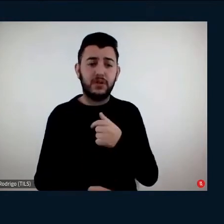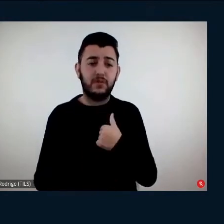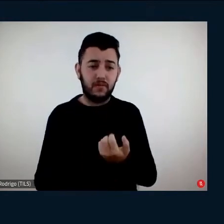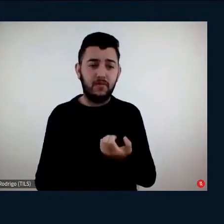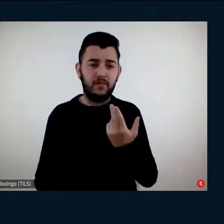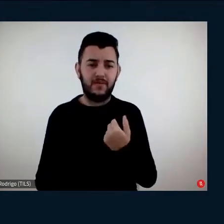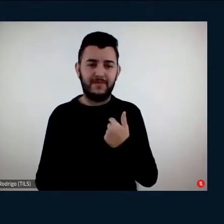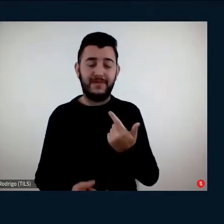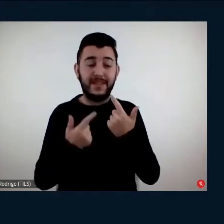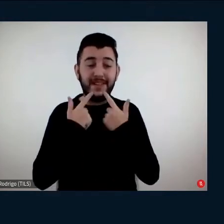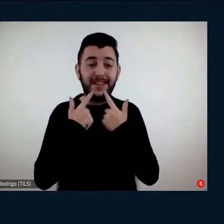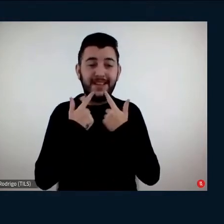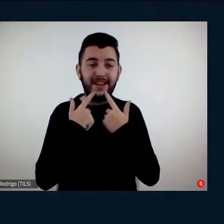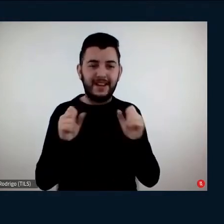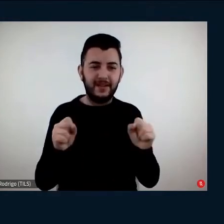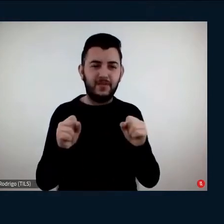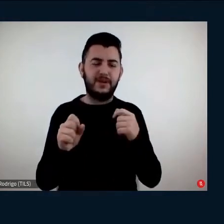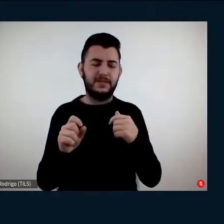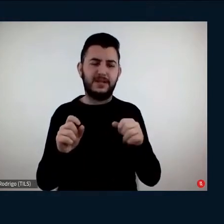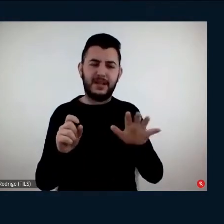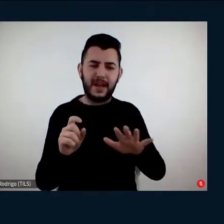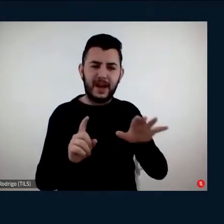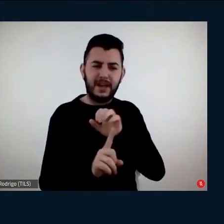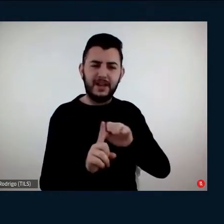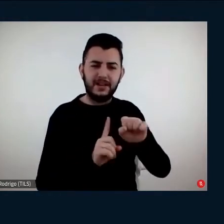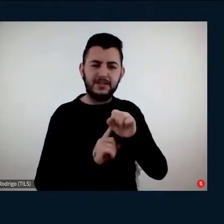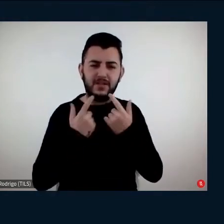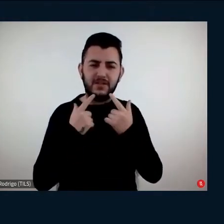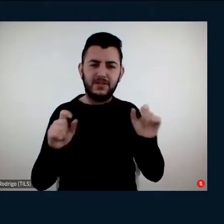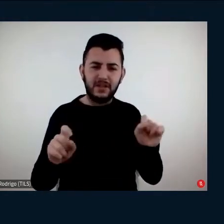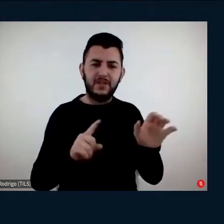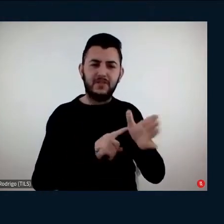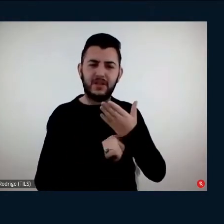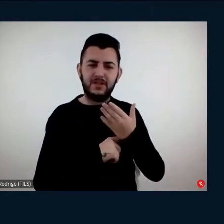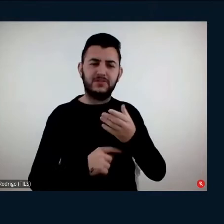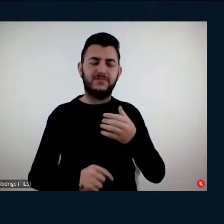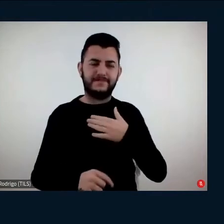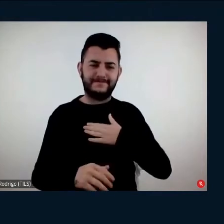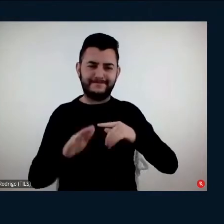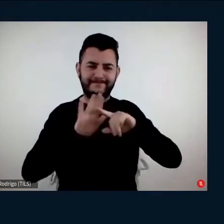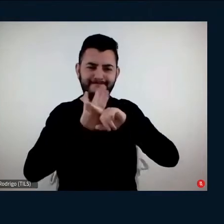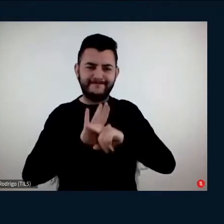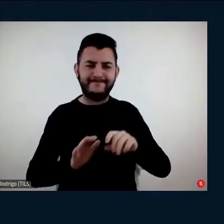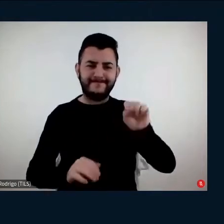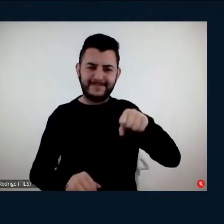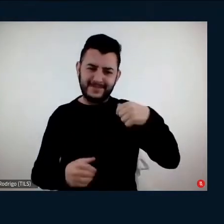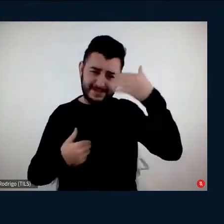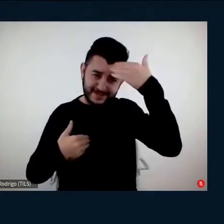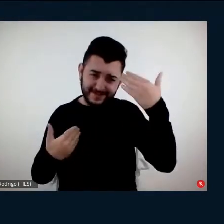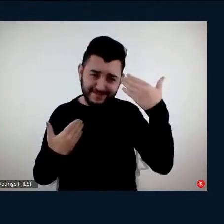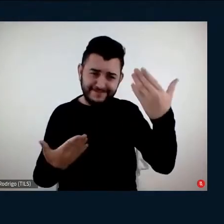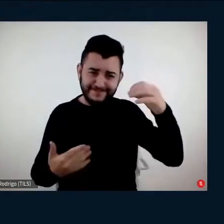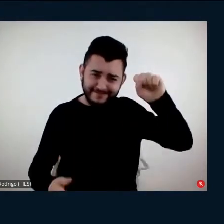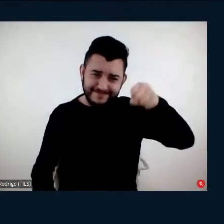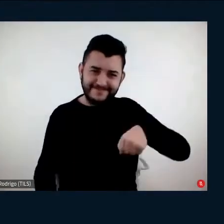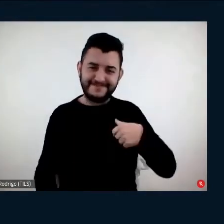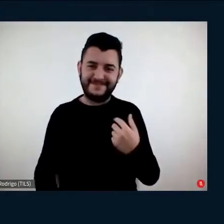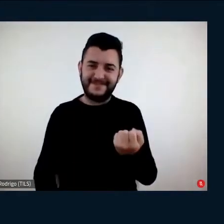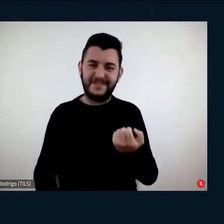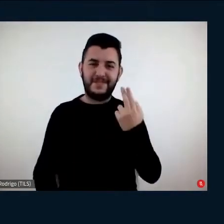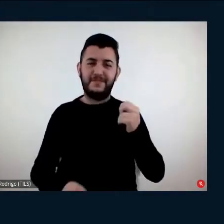linguística que você trouxe, da sociolinguística, ela é muito importante para esse trabalho. Então, muito obrigada, sim. Eu vou